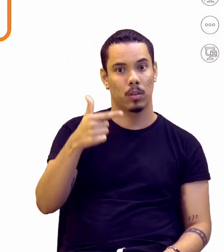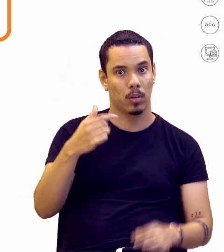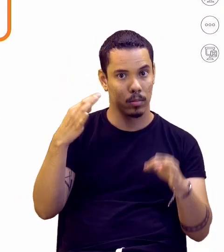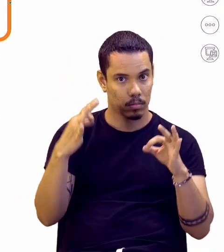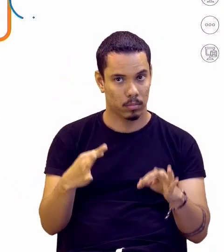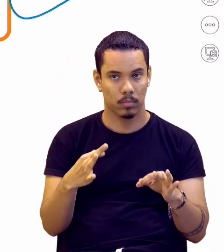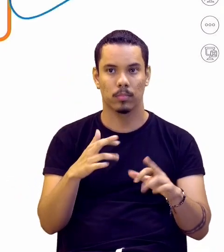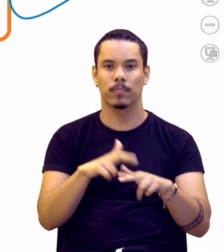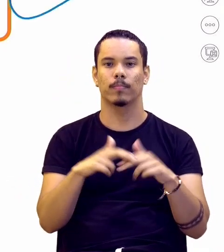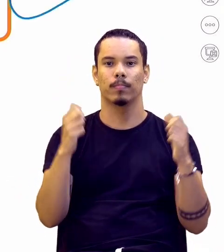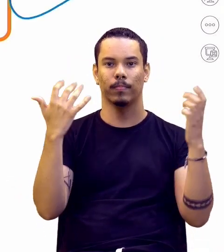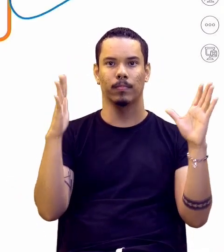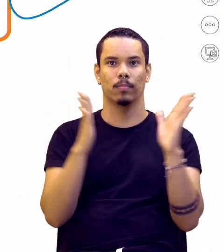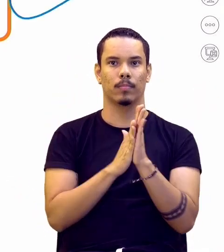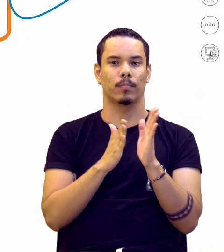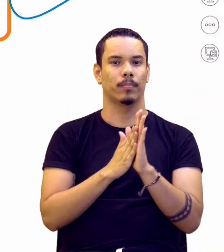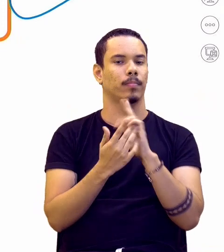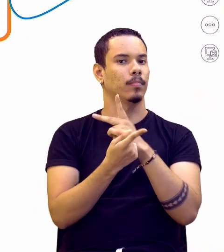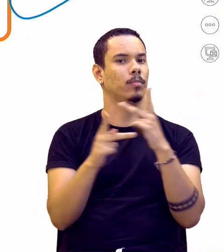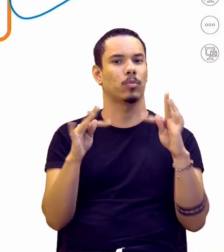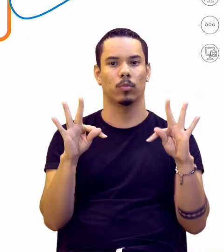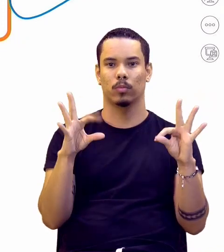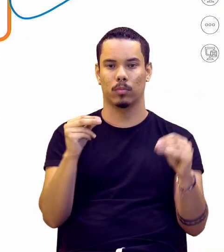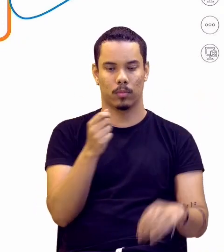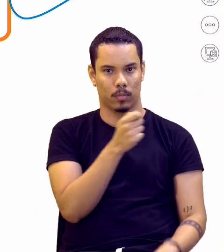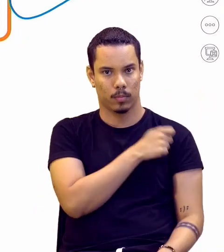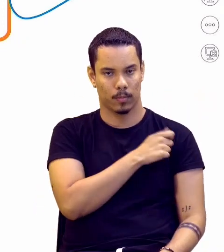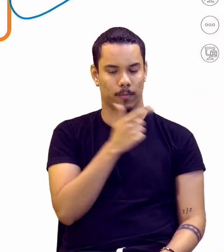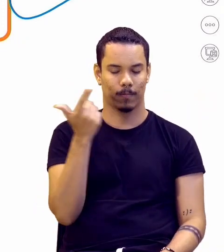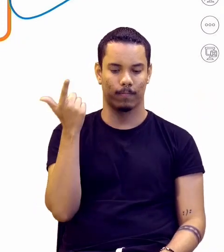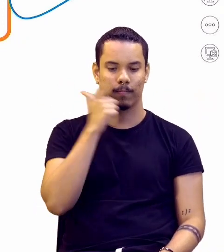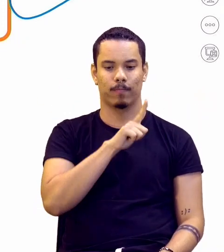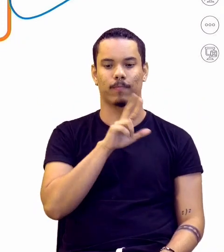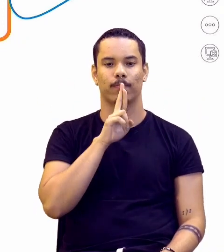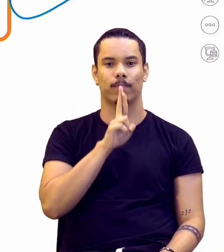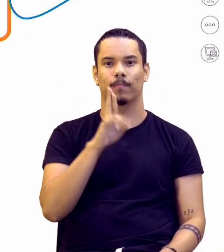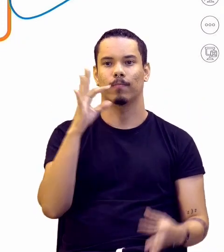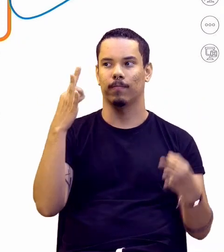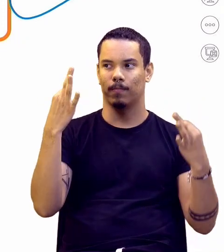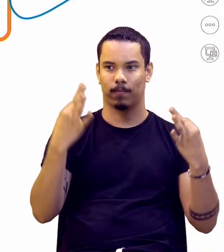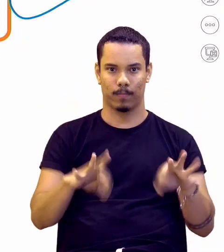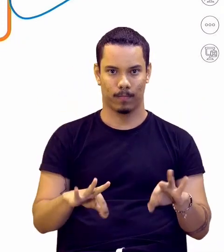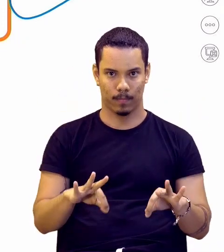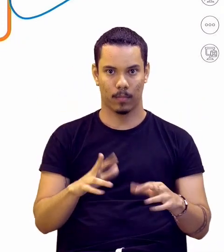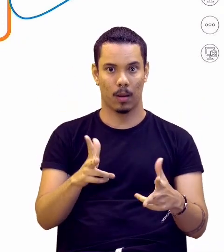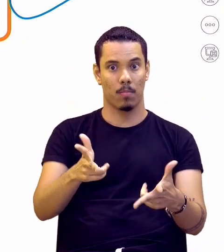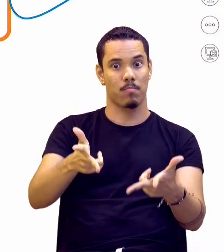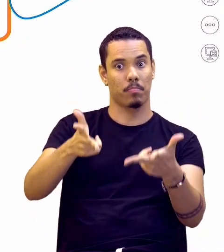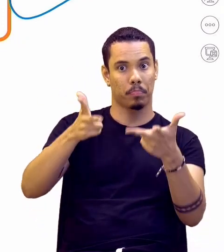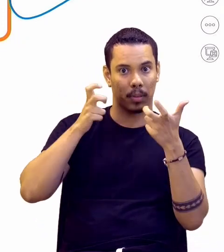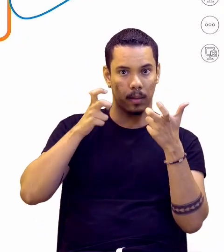Então, parabéns a todos os nossos queridos alunos que conseguiram perceber essa